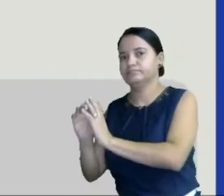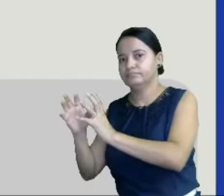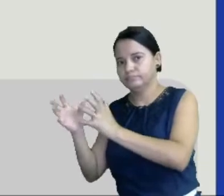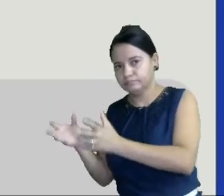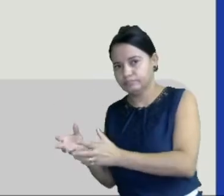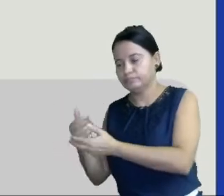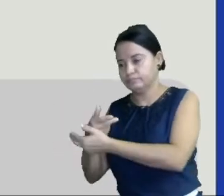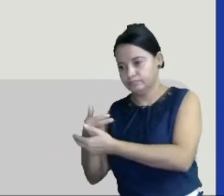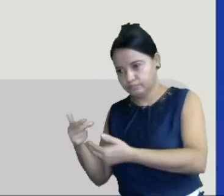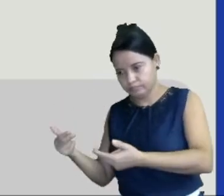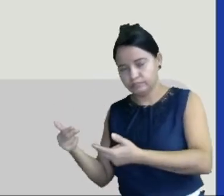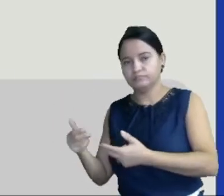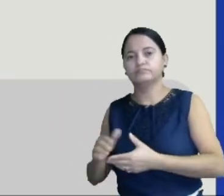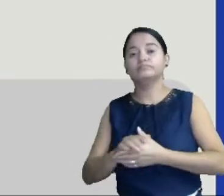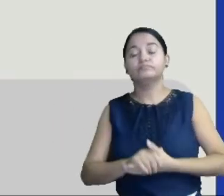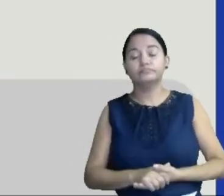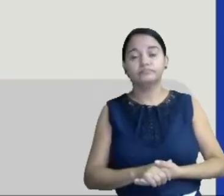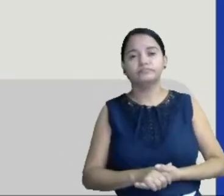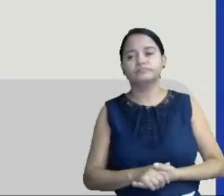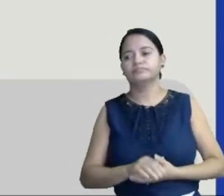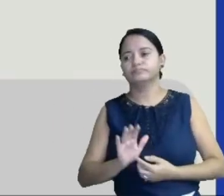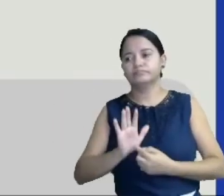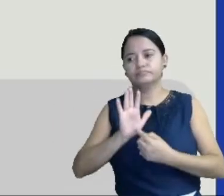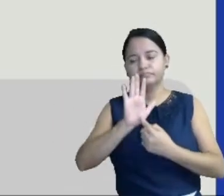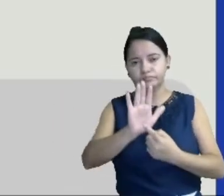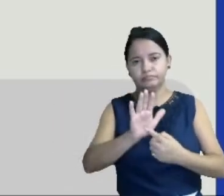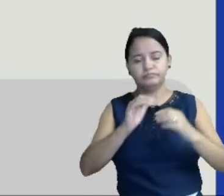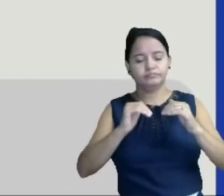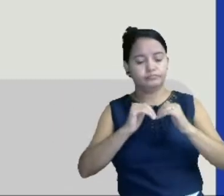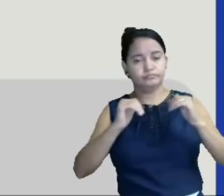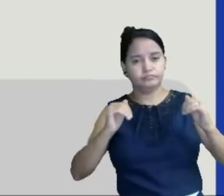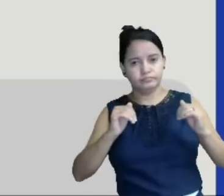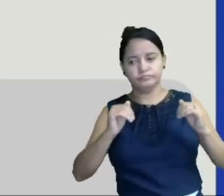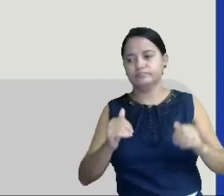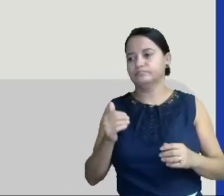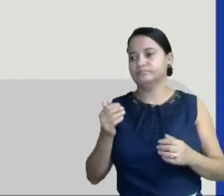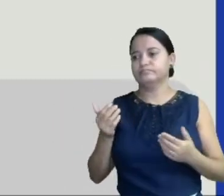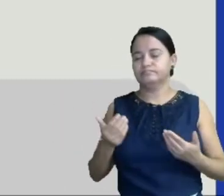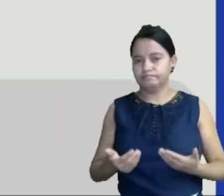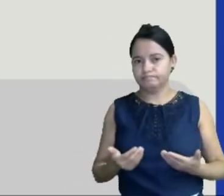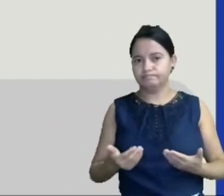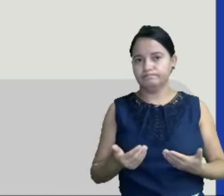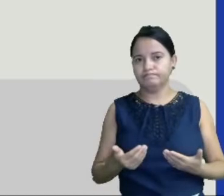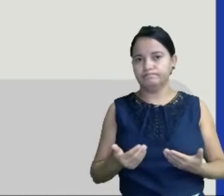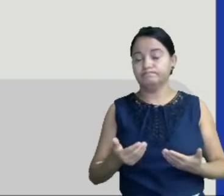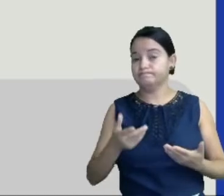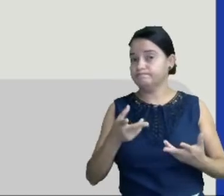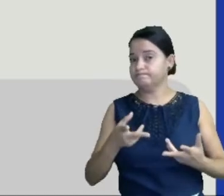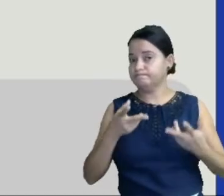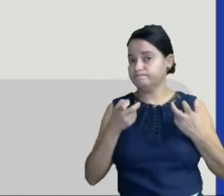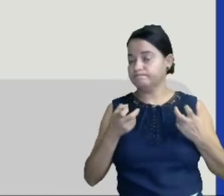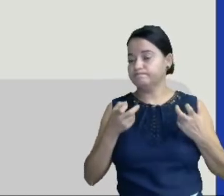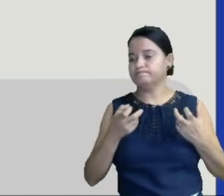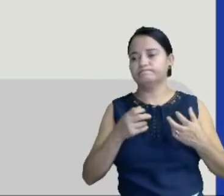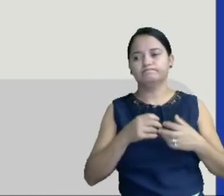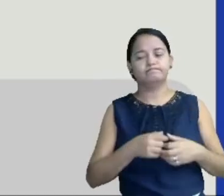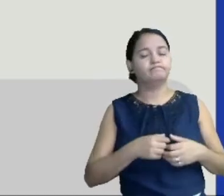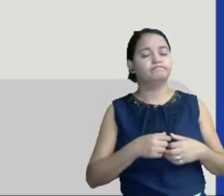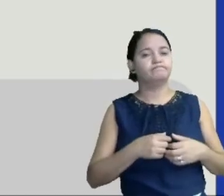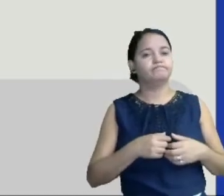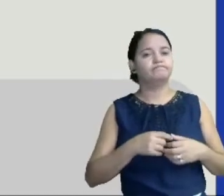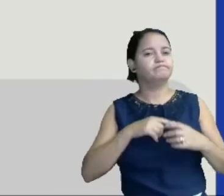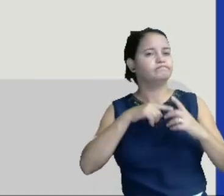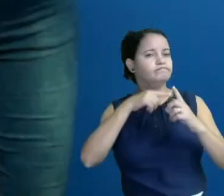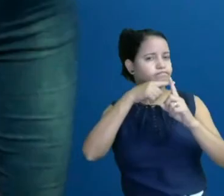mantém Vamos lá ver essa representação trouxe separadinho agora eu quero que você perceba essa relação de